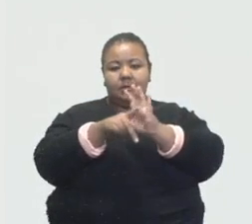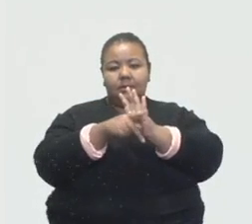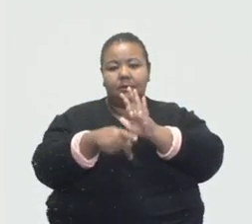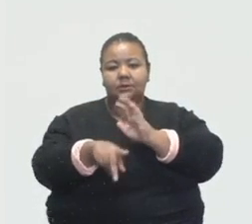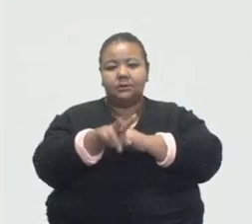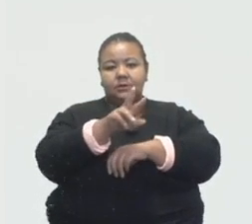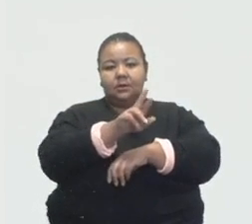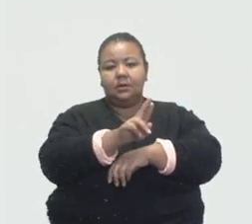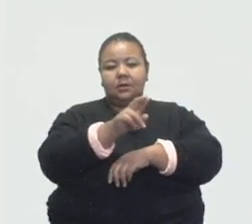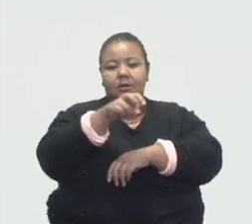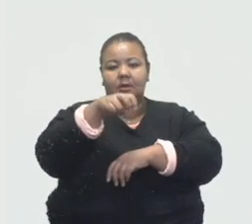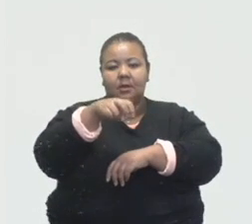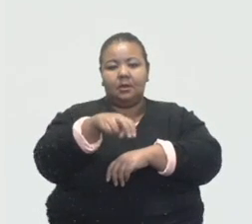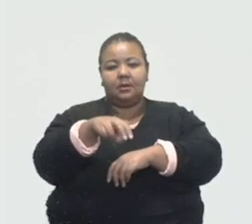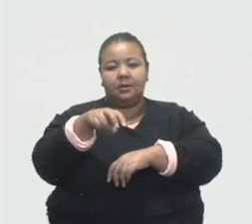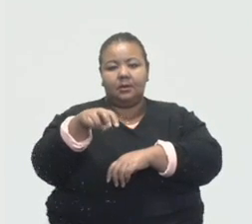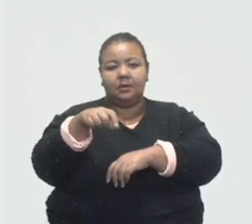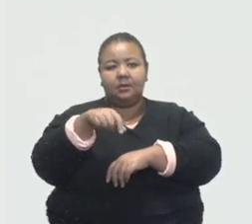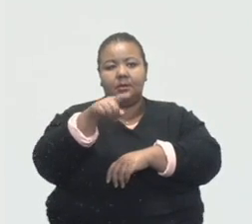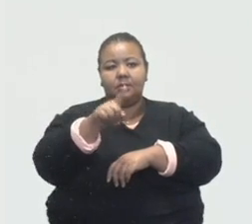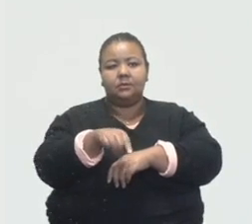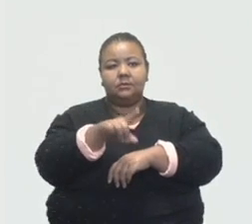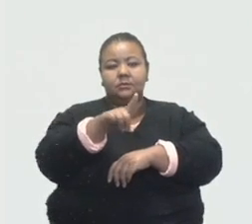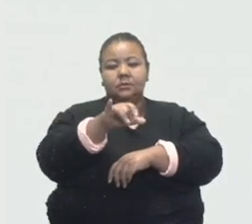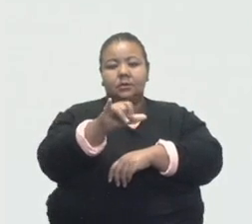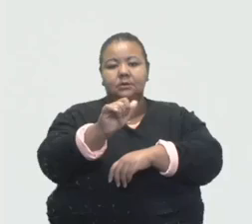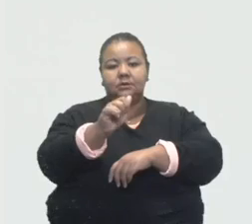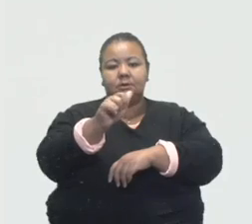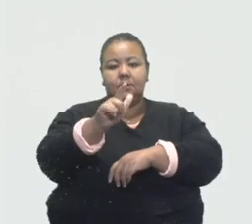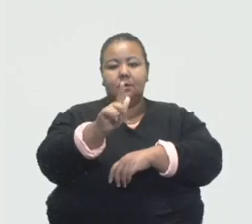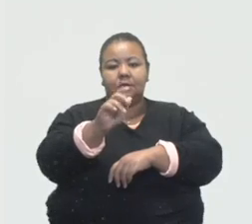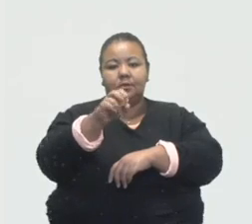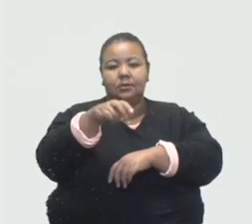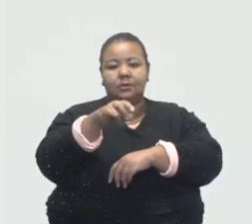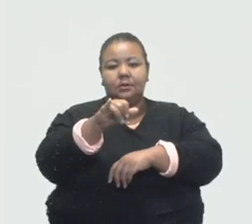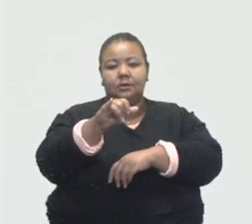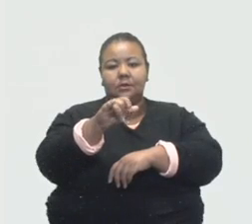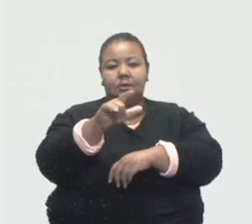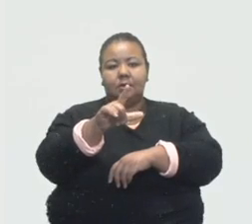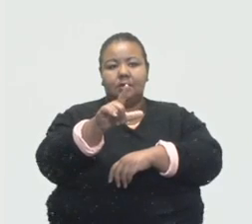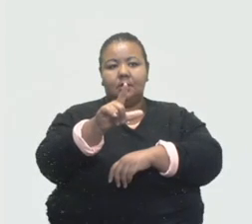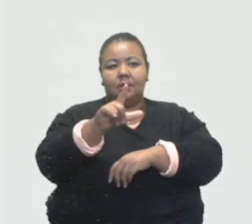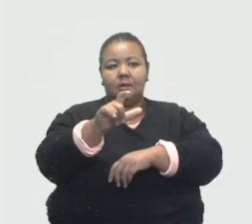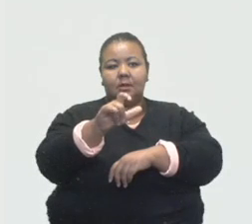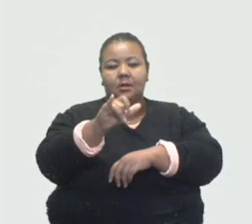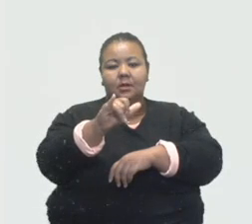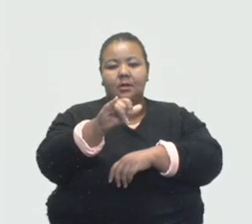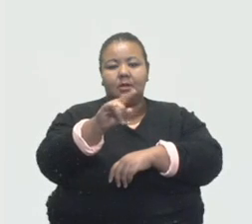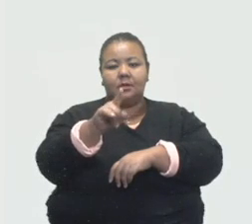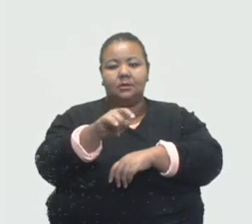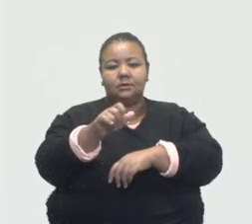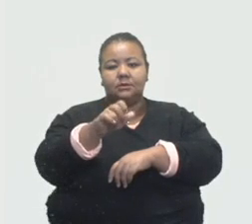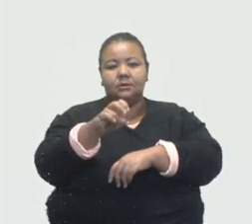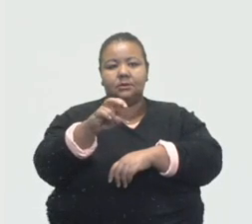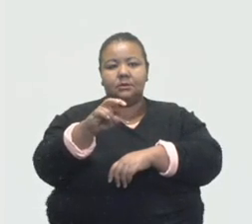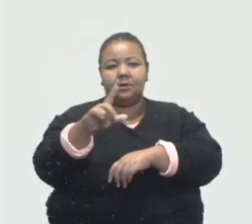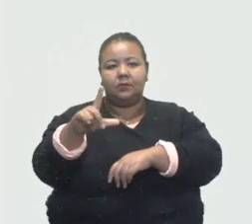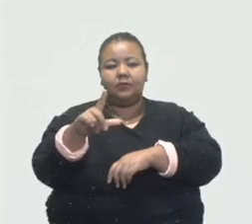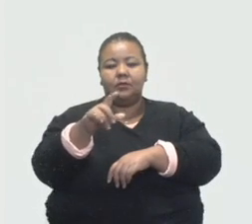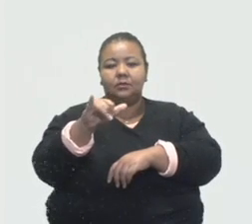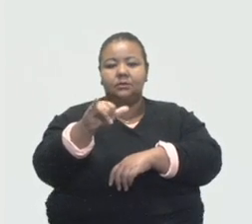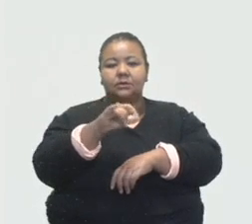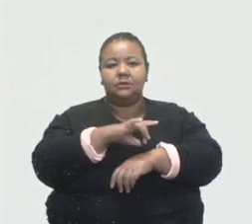ao RNN, ela será diagonalizável se existir uma matriz diagonal D que pertence